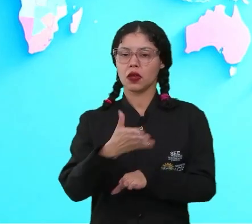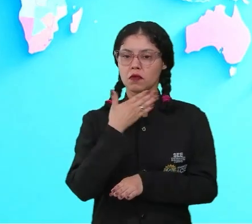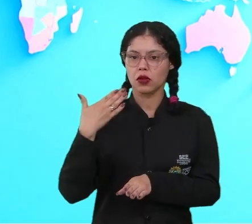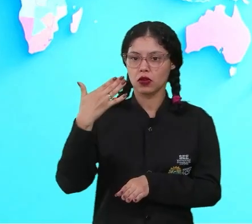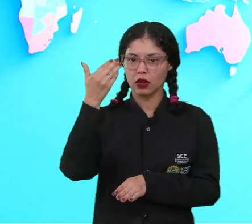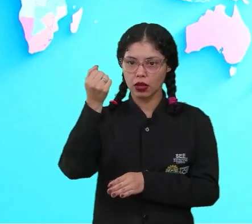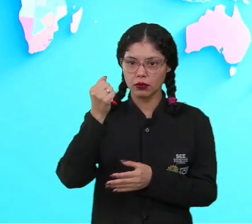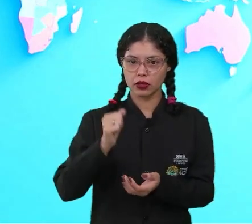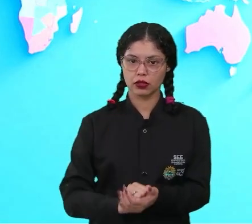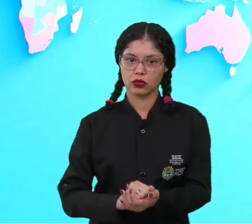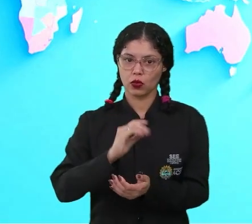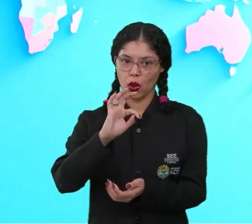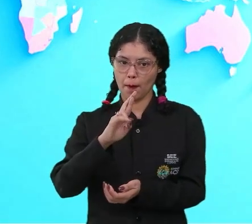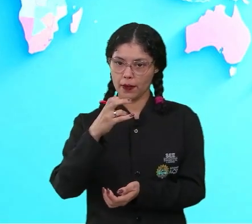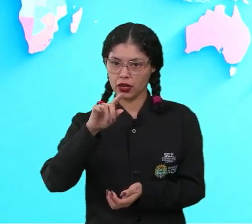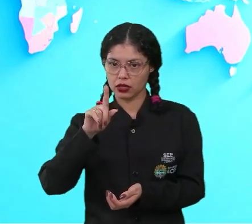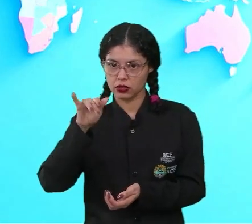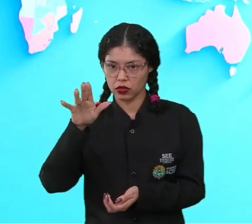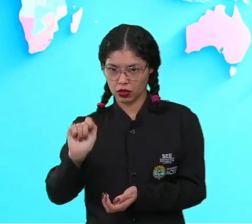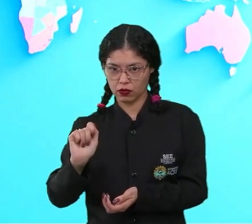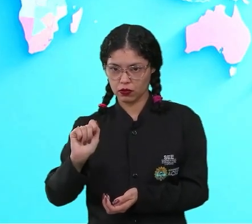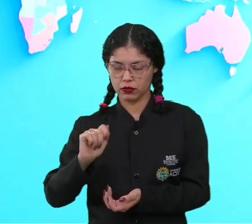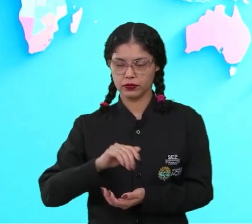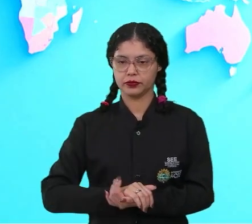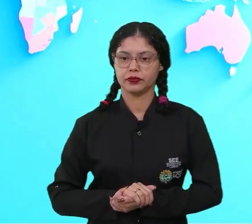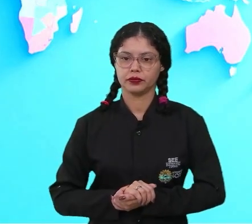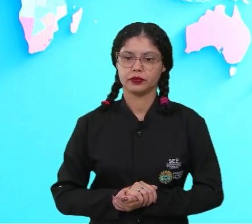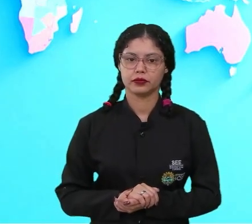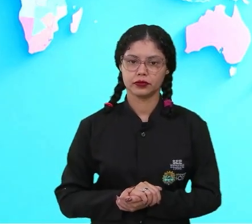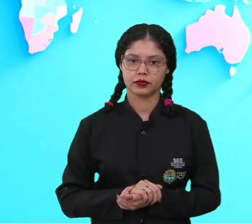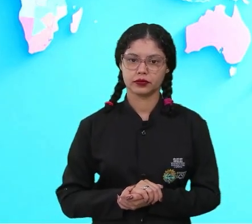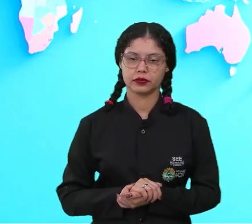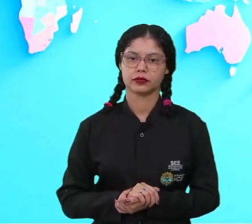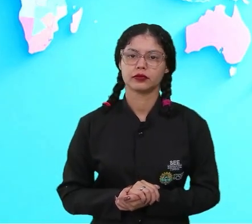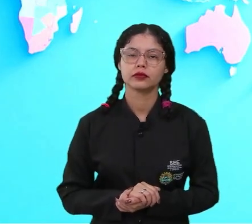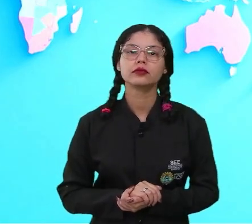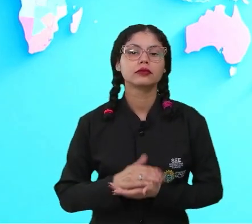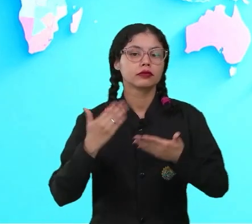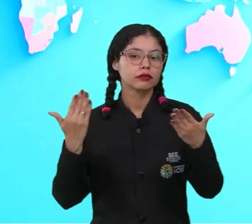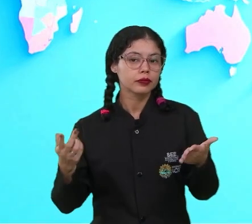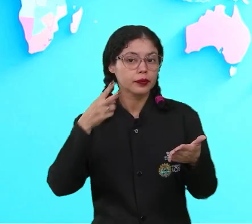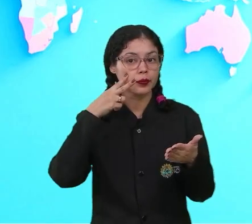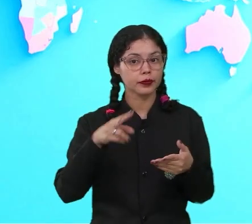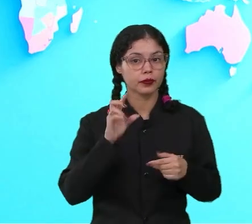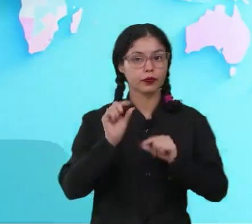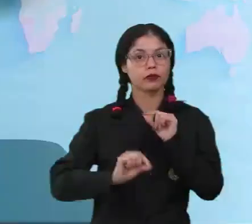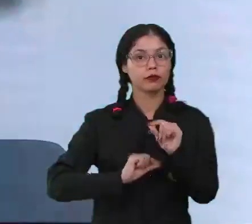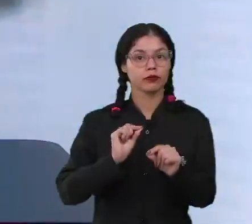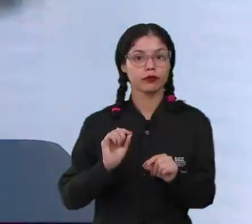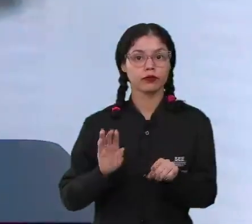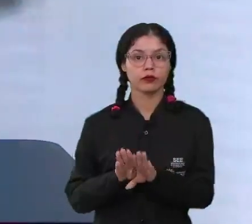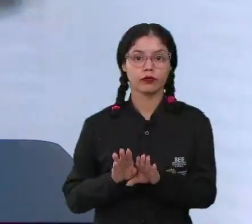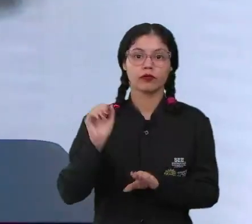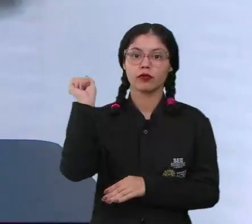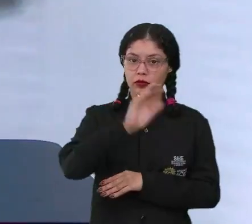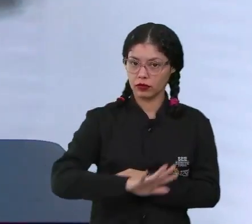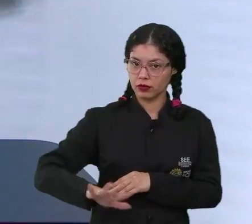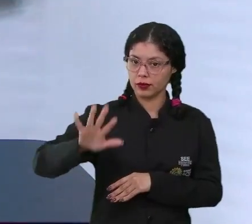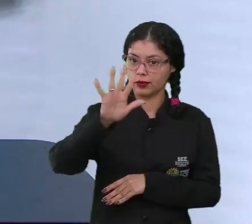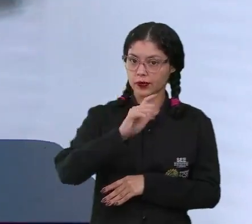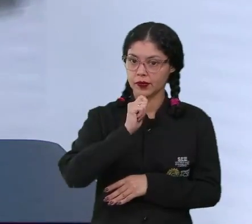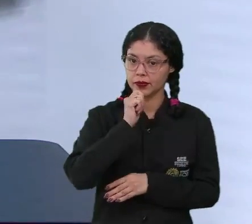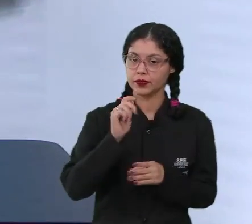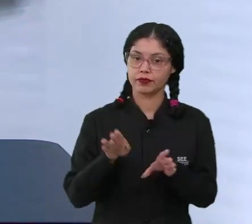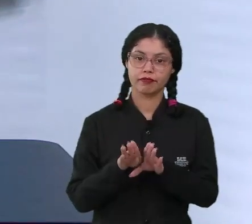e principalmente a eficiência operacional. Observem aqui o seguinte. Geralmente, as